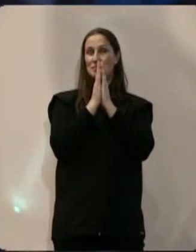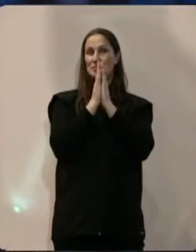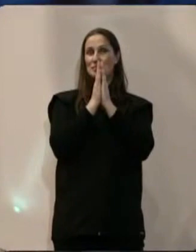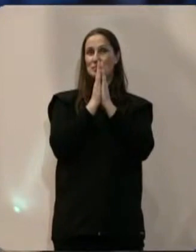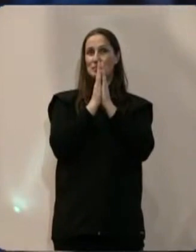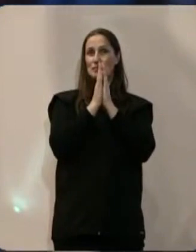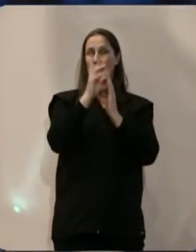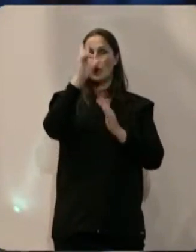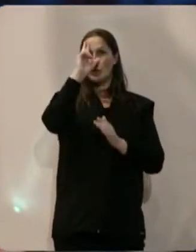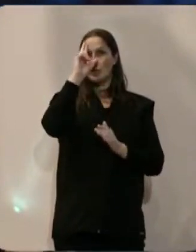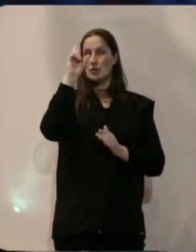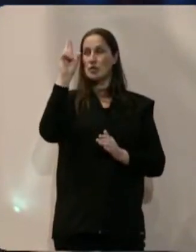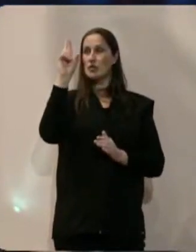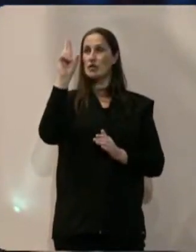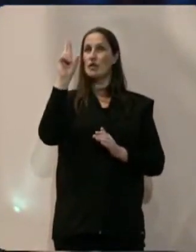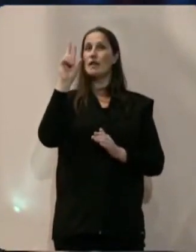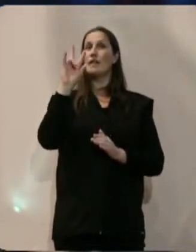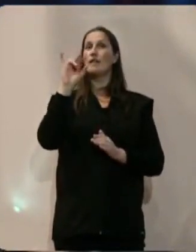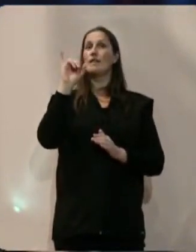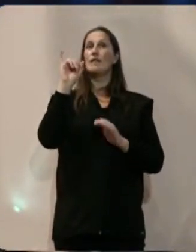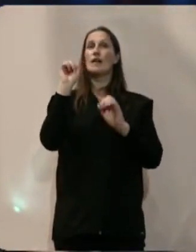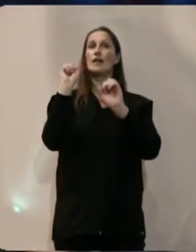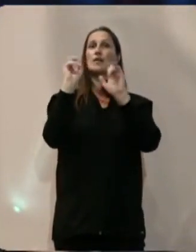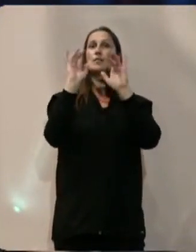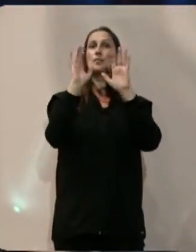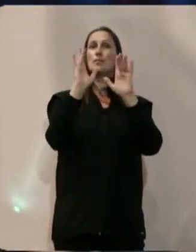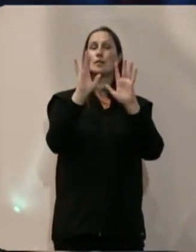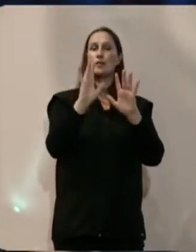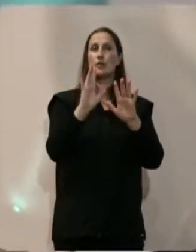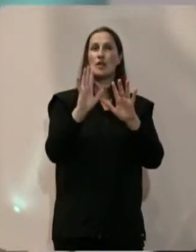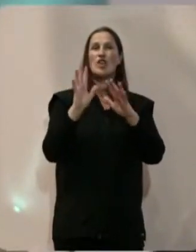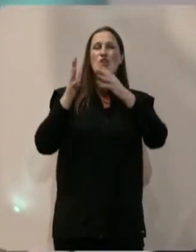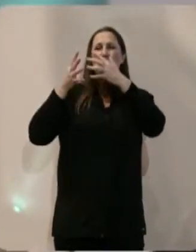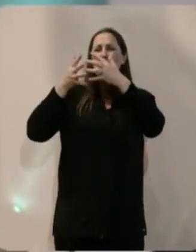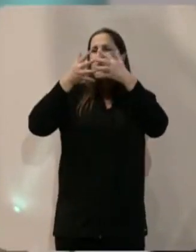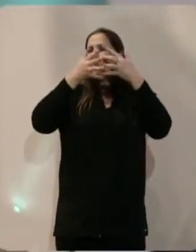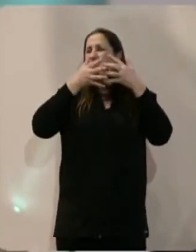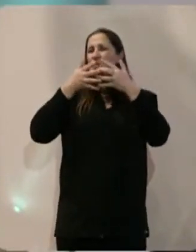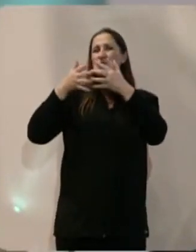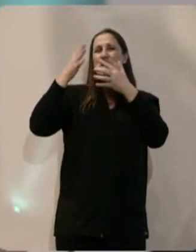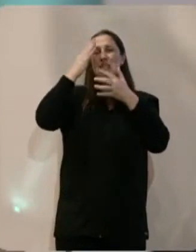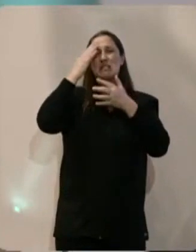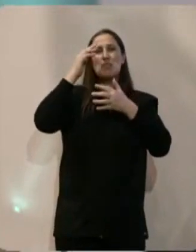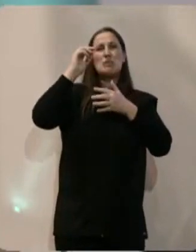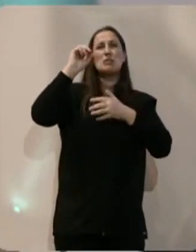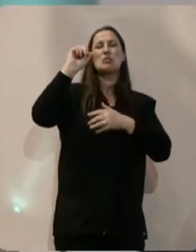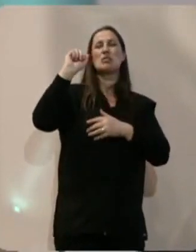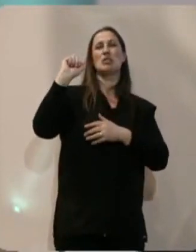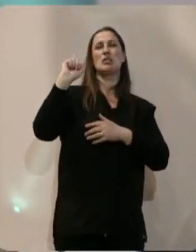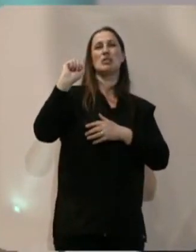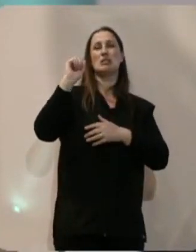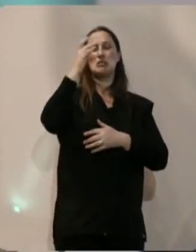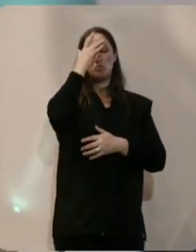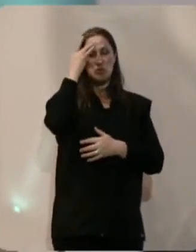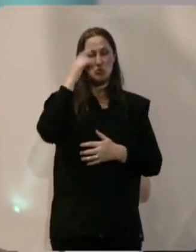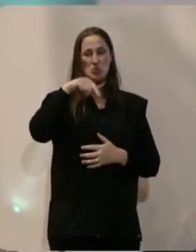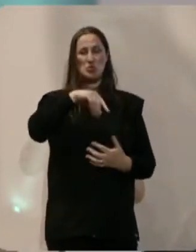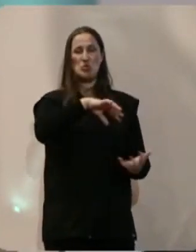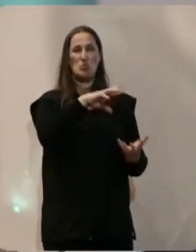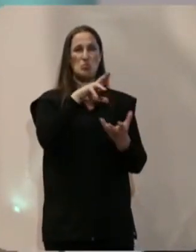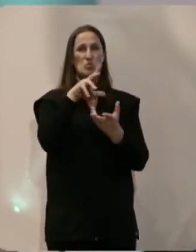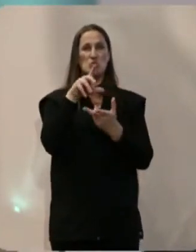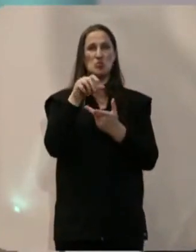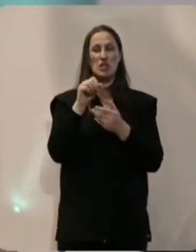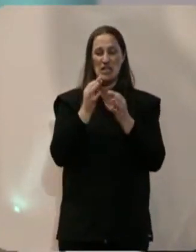O Senhor vai começar a derramar coisas tremendas e vai confundir a sabedoria dos sábios desse mundo